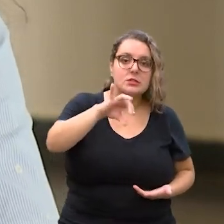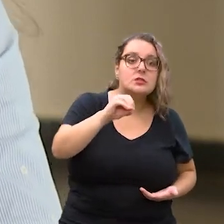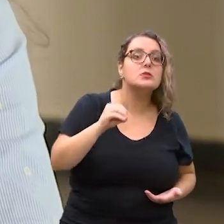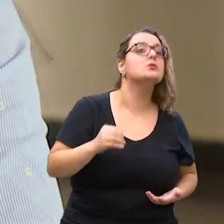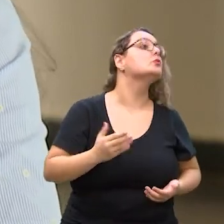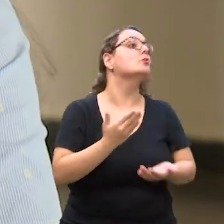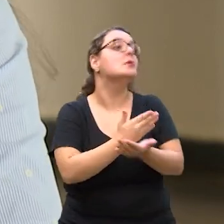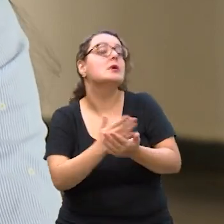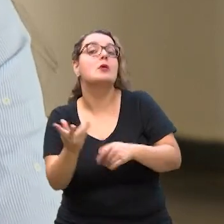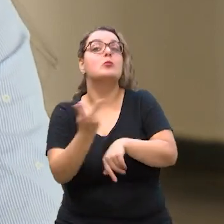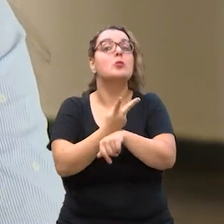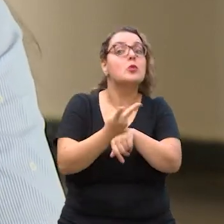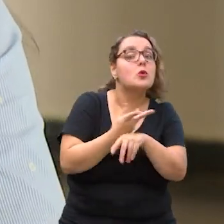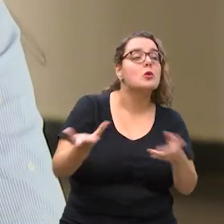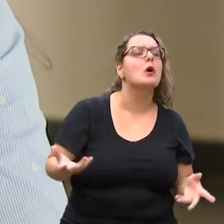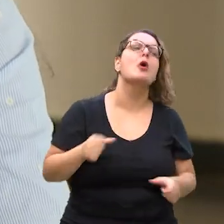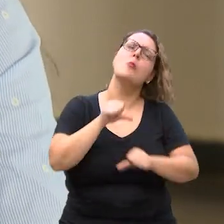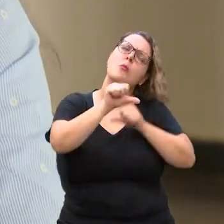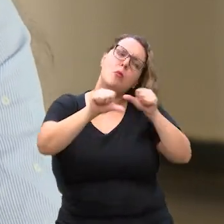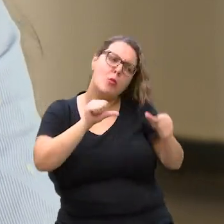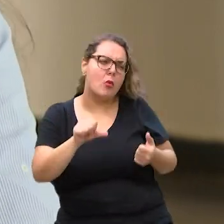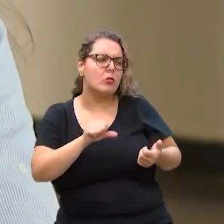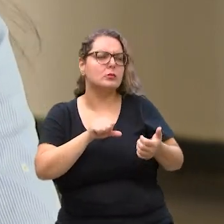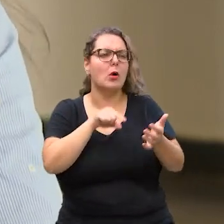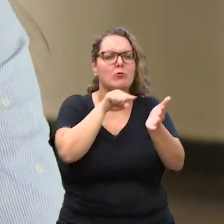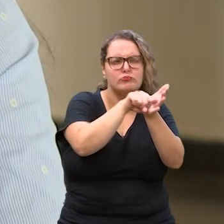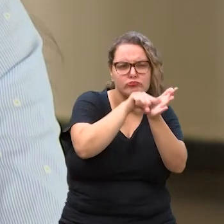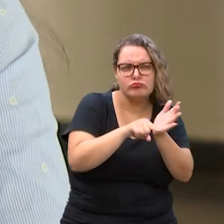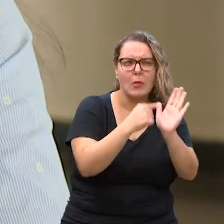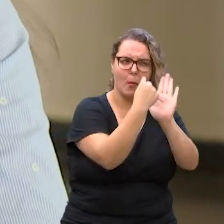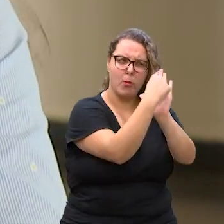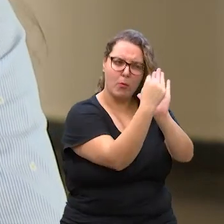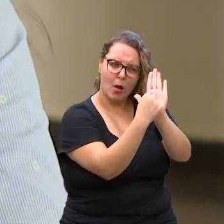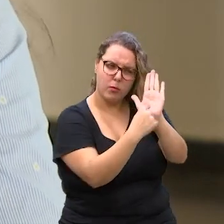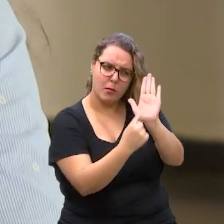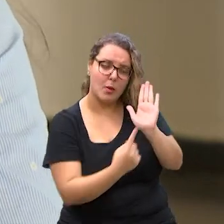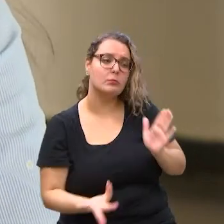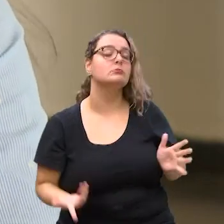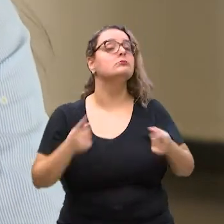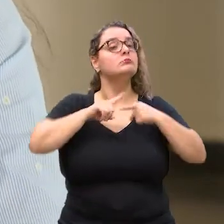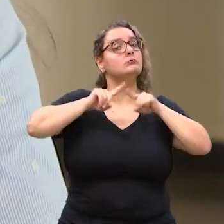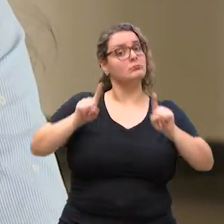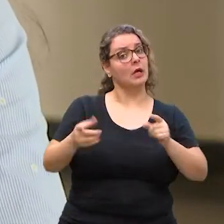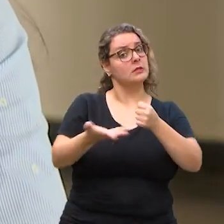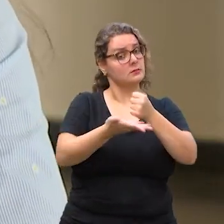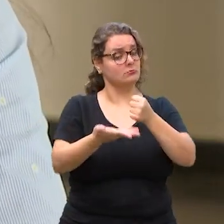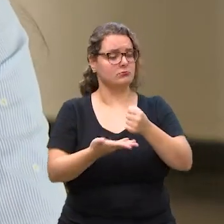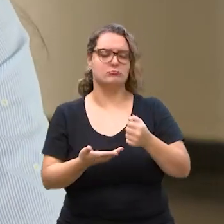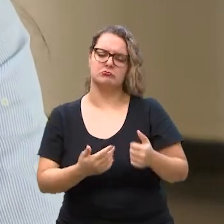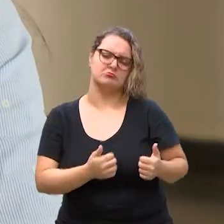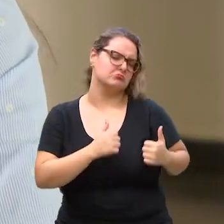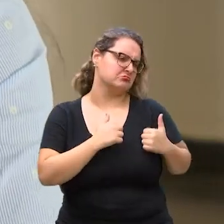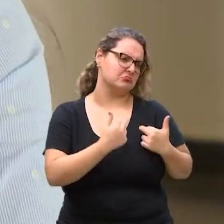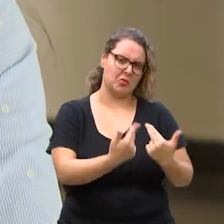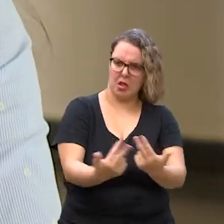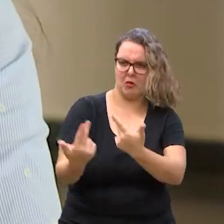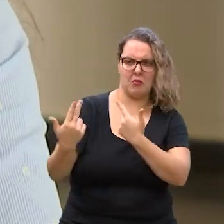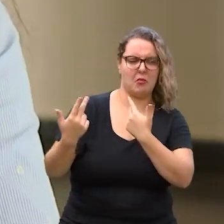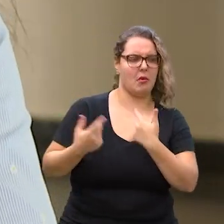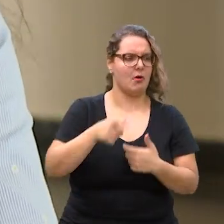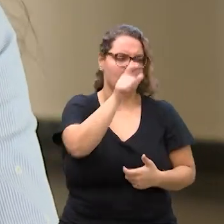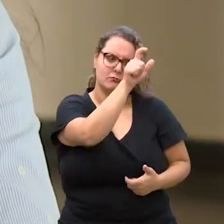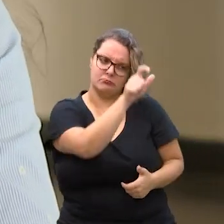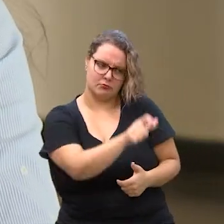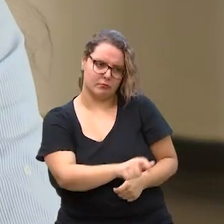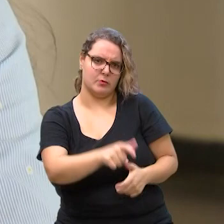de patrocinador também. Então mudam essas questões, mas o trabalho em si, a base, sempre segue a mesma, porque o atleta